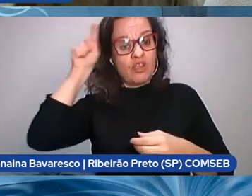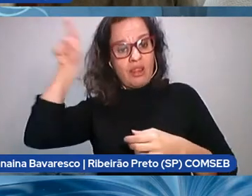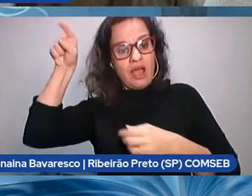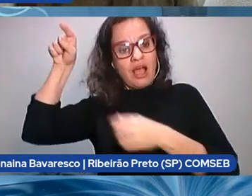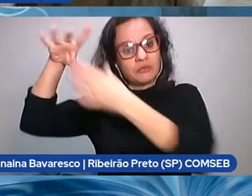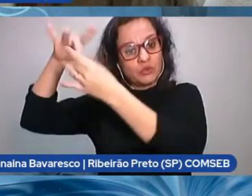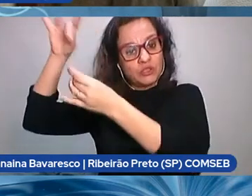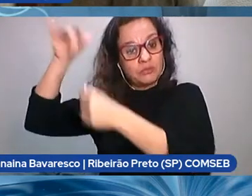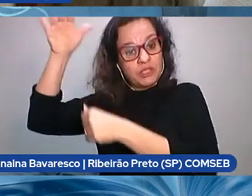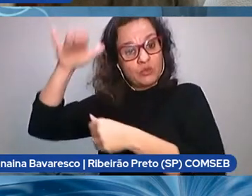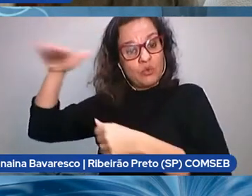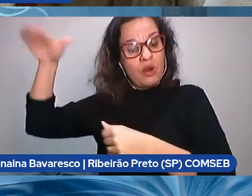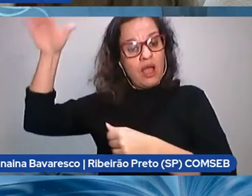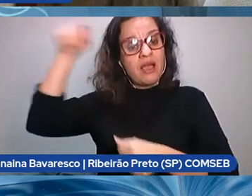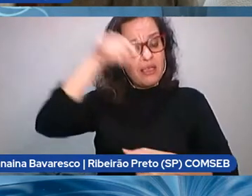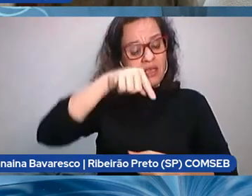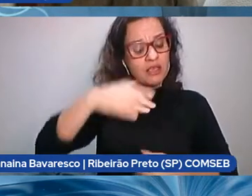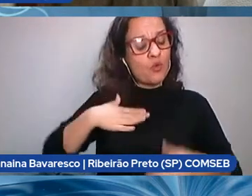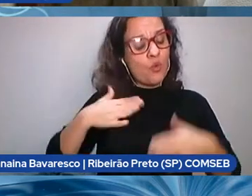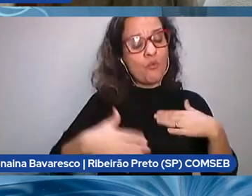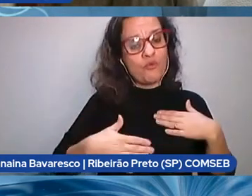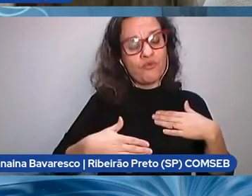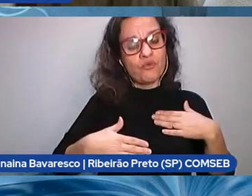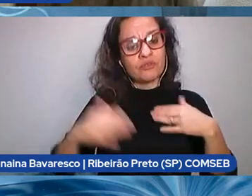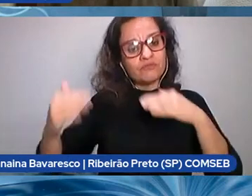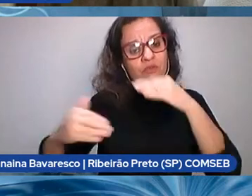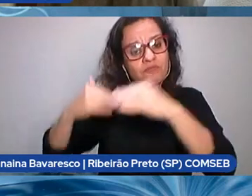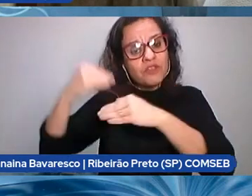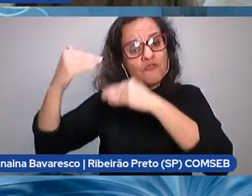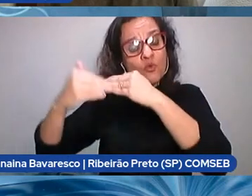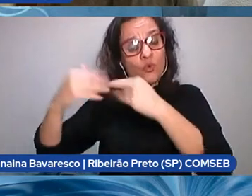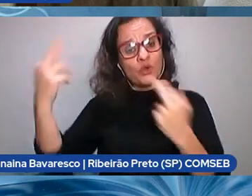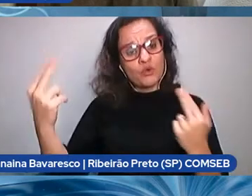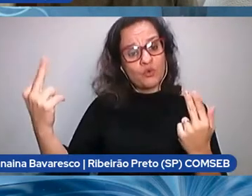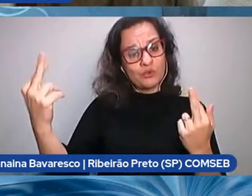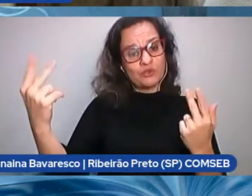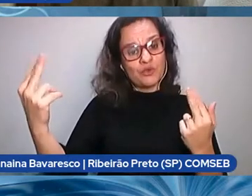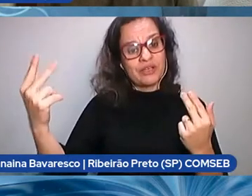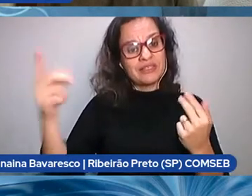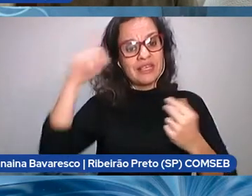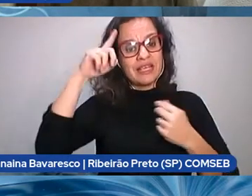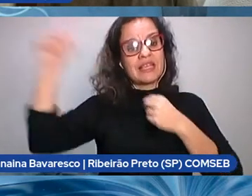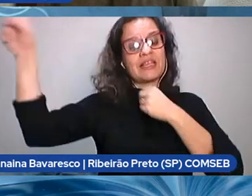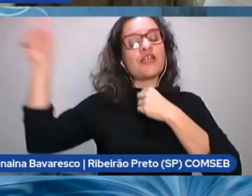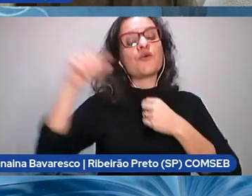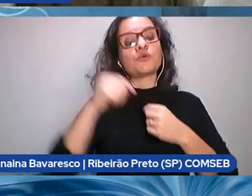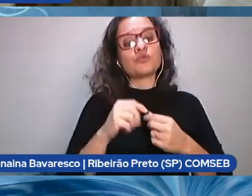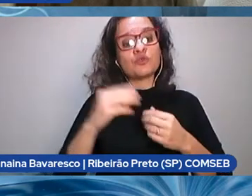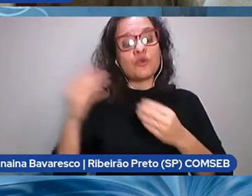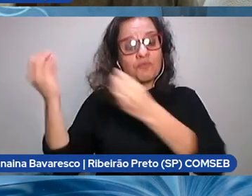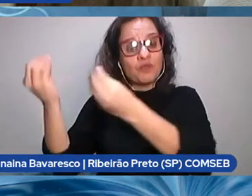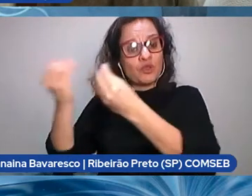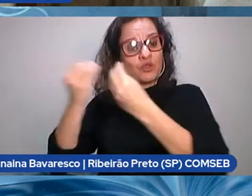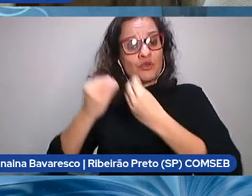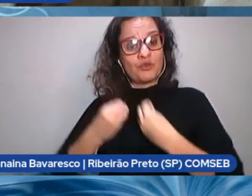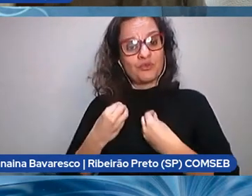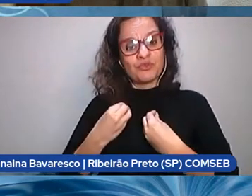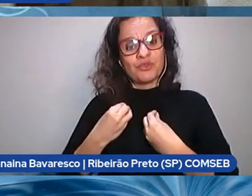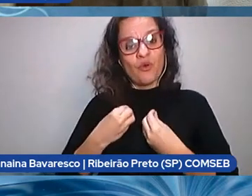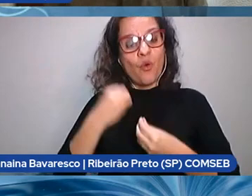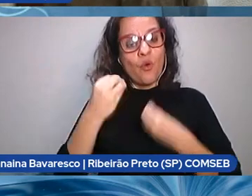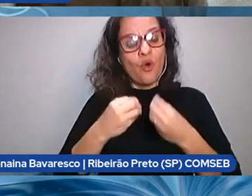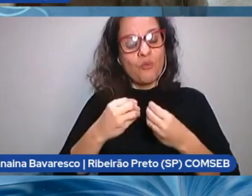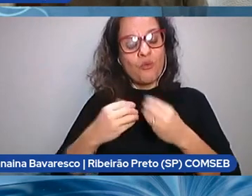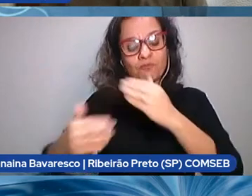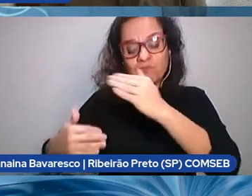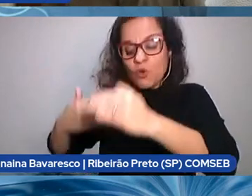Então, a gente evolui nos dois ambientes que Deus colocou para nós como